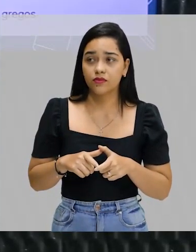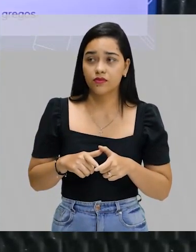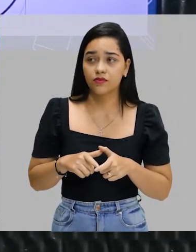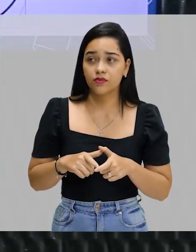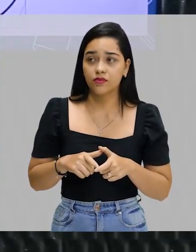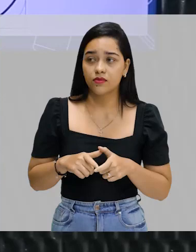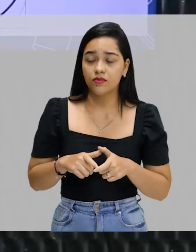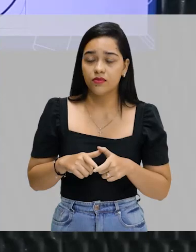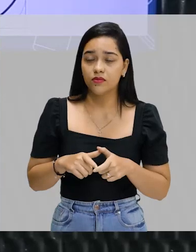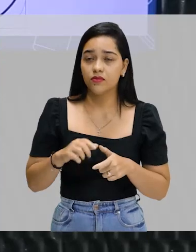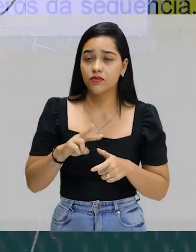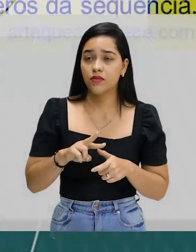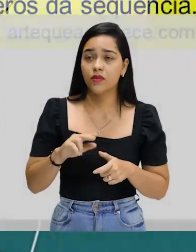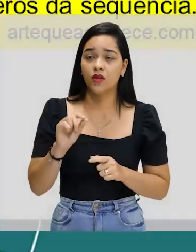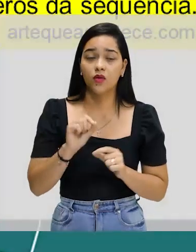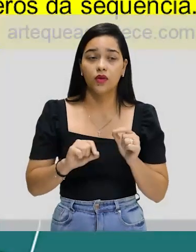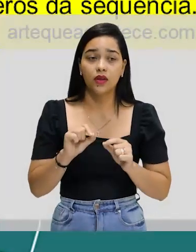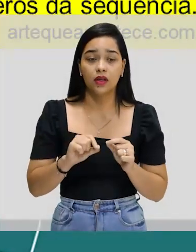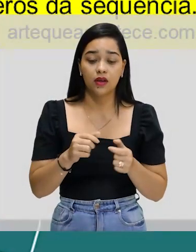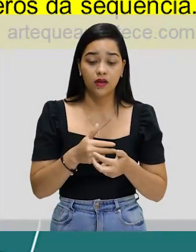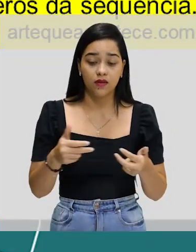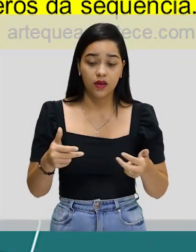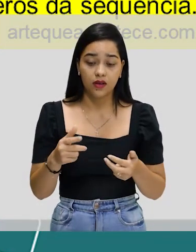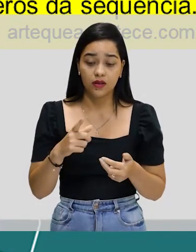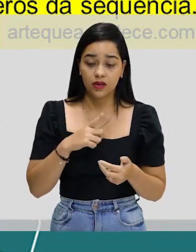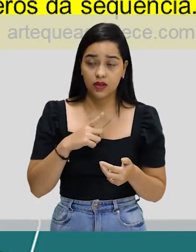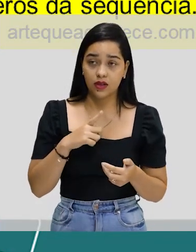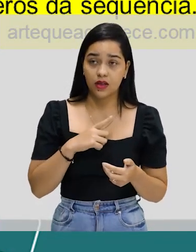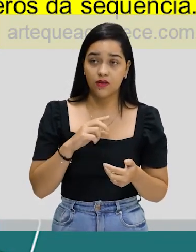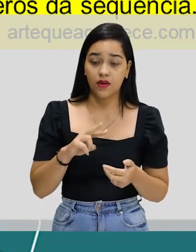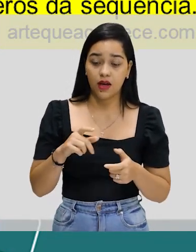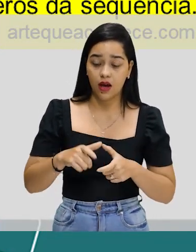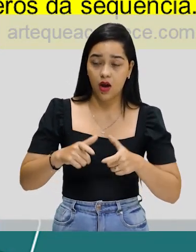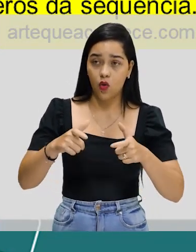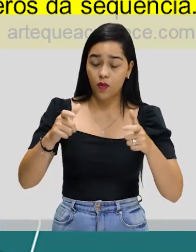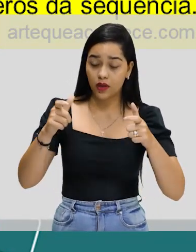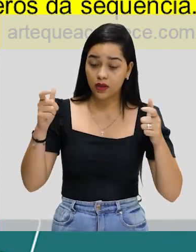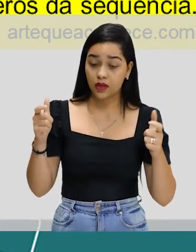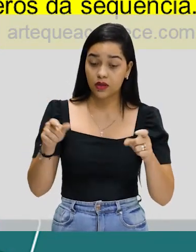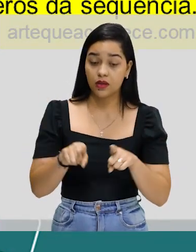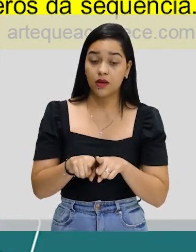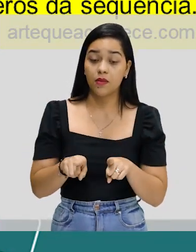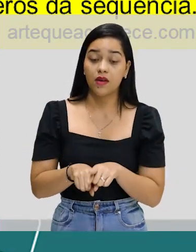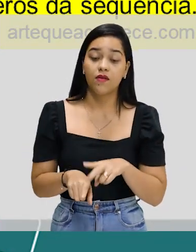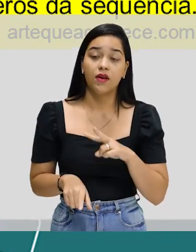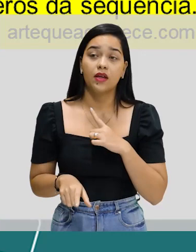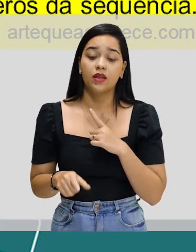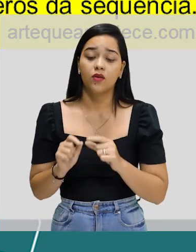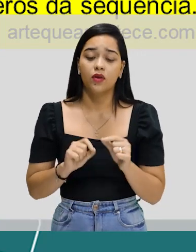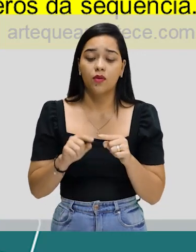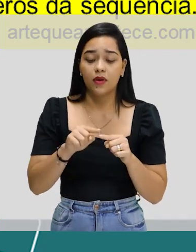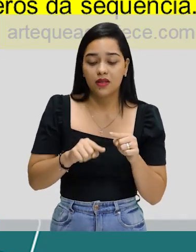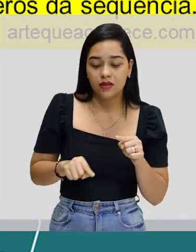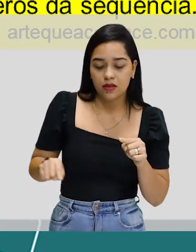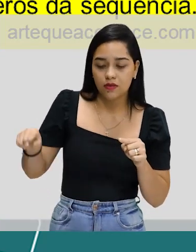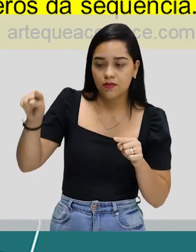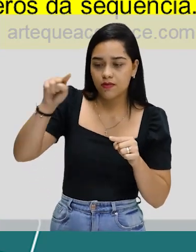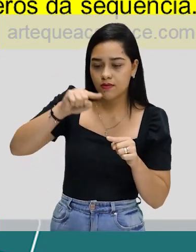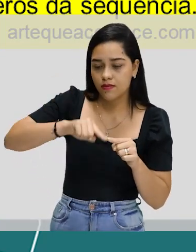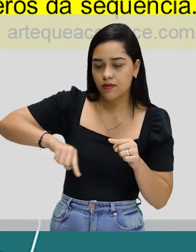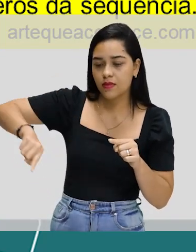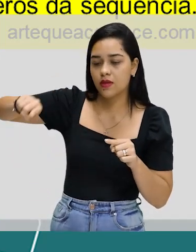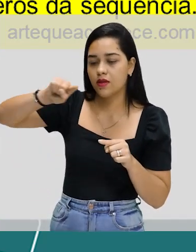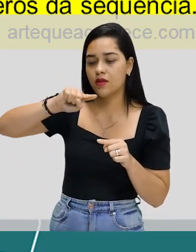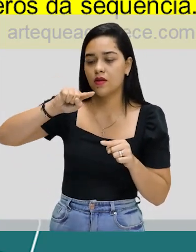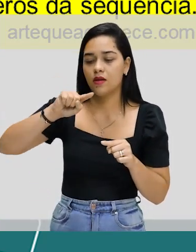calma, aqui. Ele vai criando um retângulo que vai aumentando de formato e esse retângulo cria uma espiral chamada espiral de